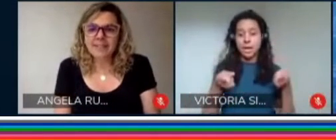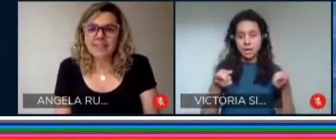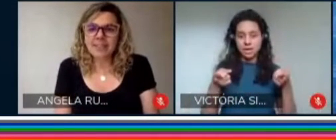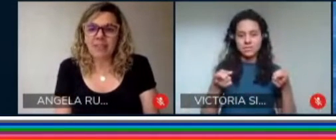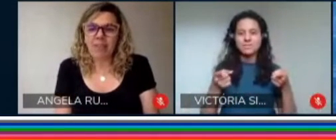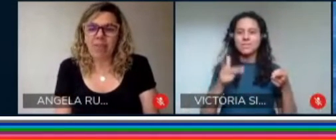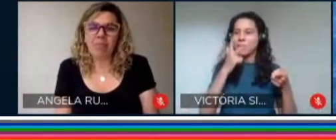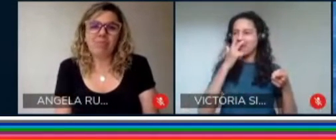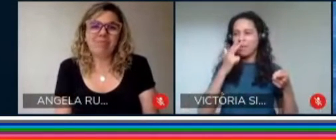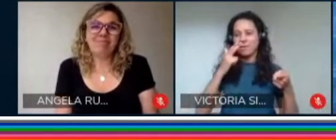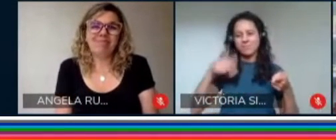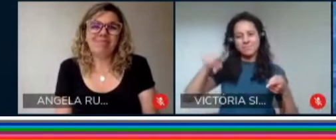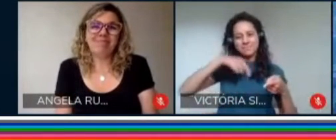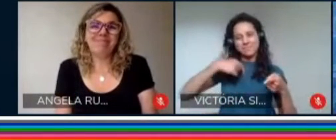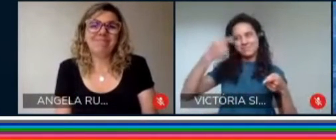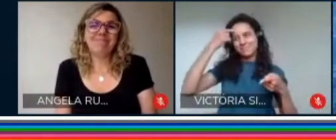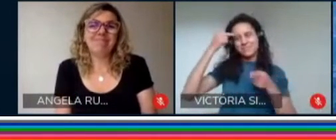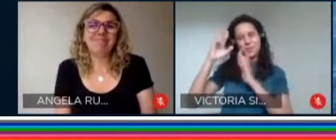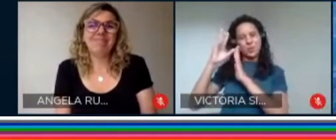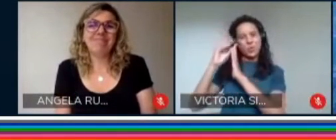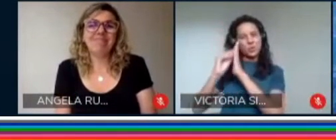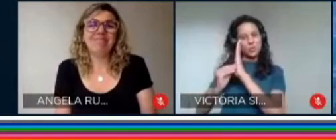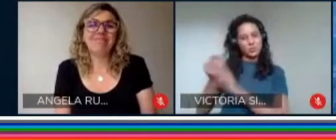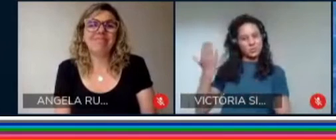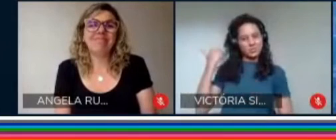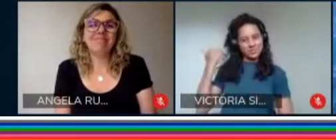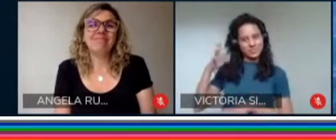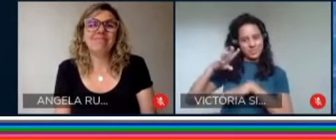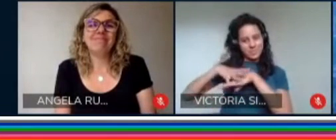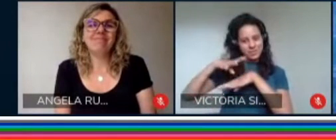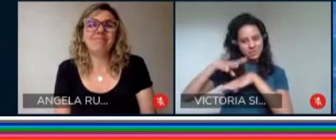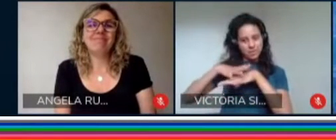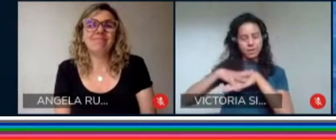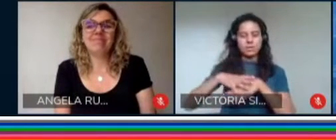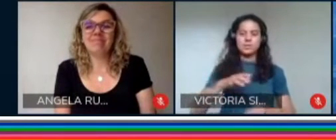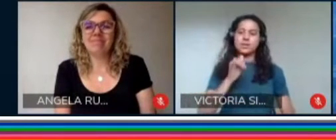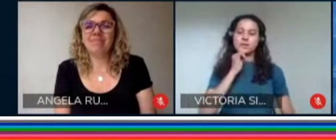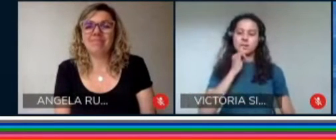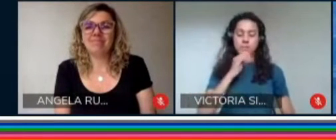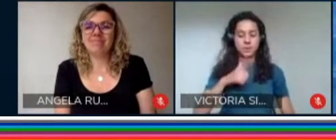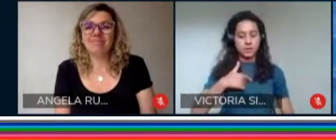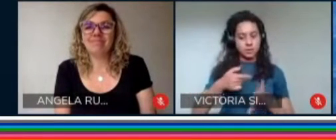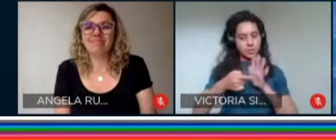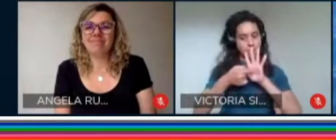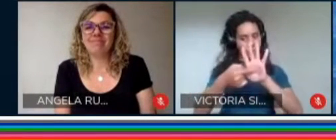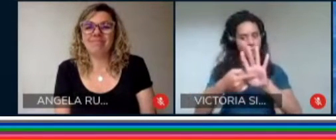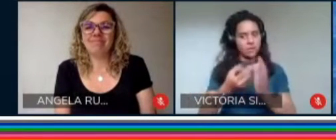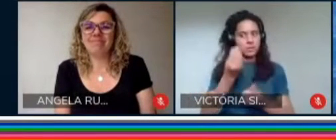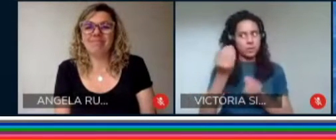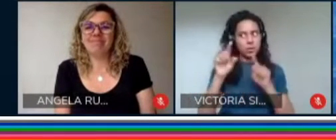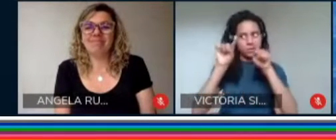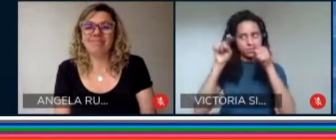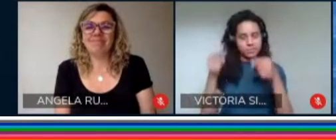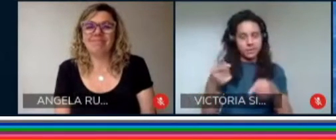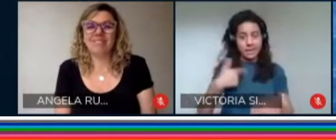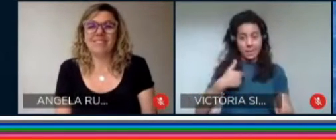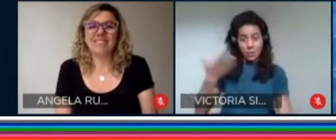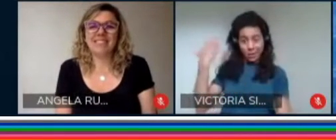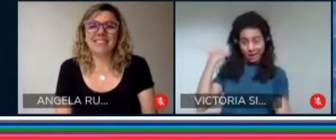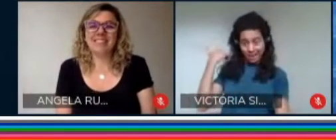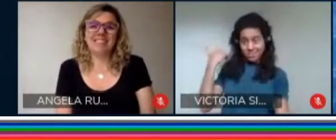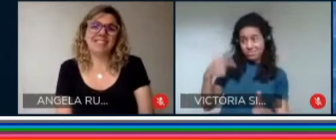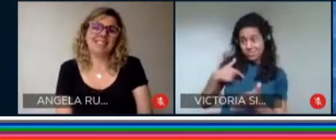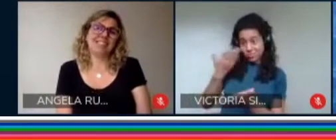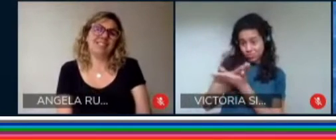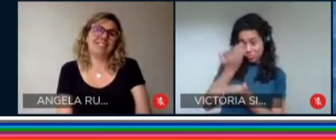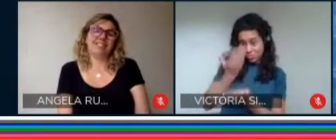conjuntos matemáticos, né? Ele estabelece ordens para buscas. Eu era horrível em